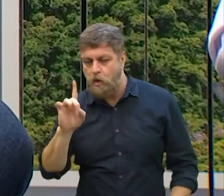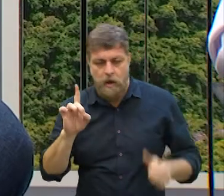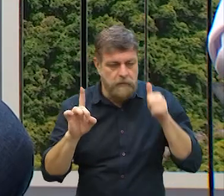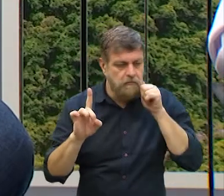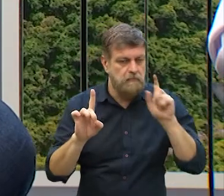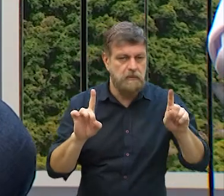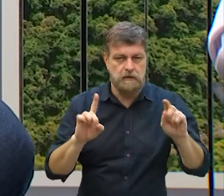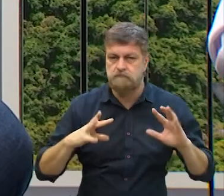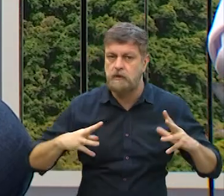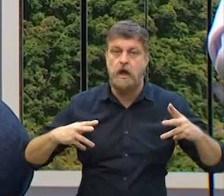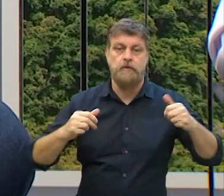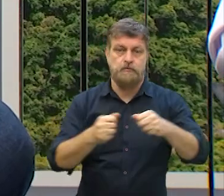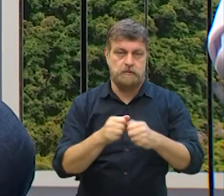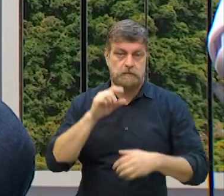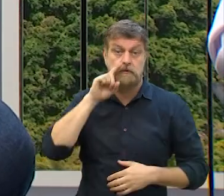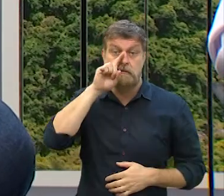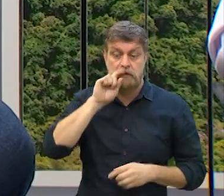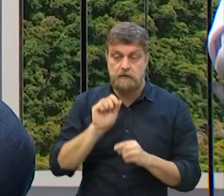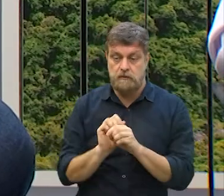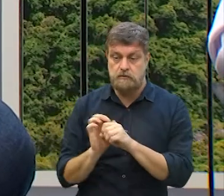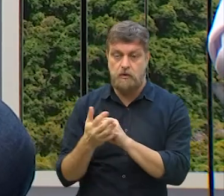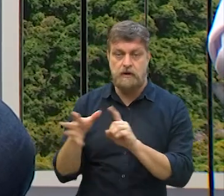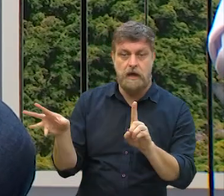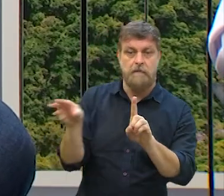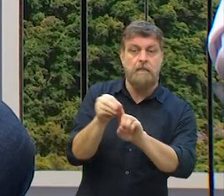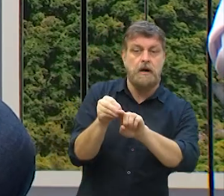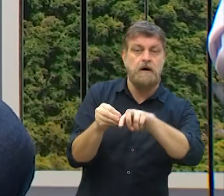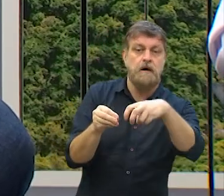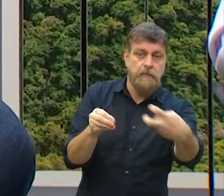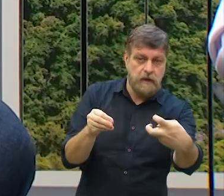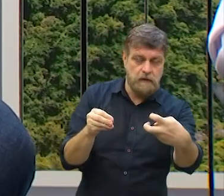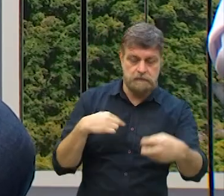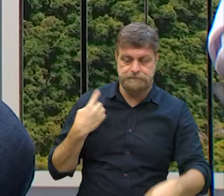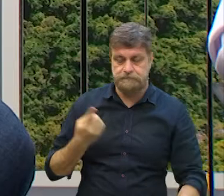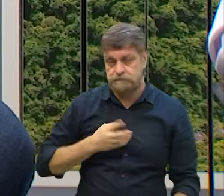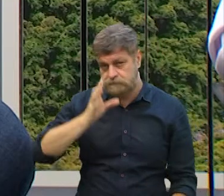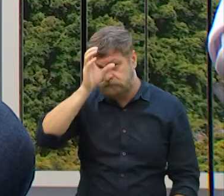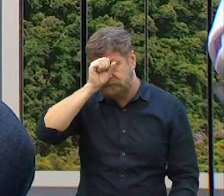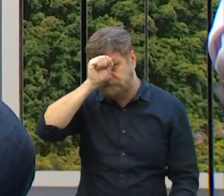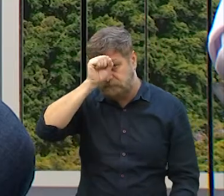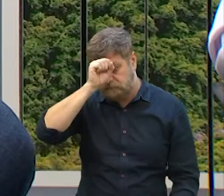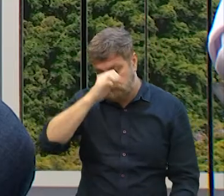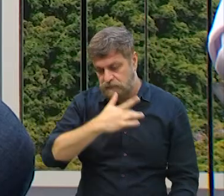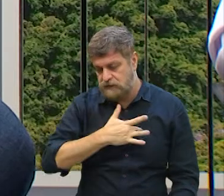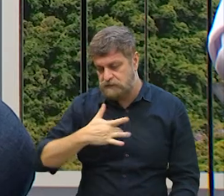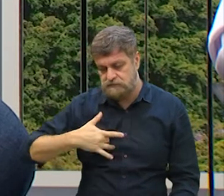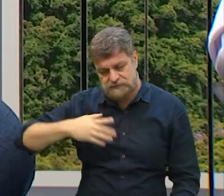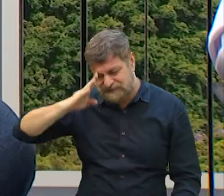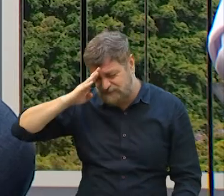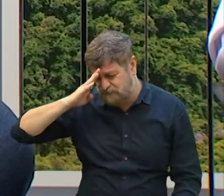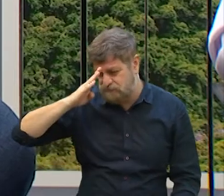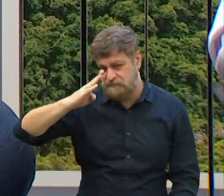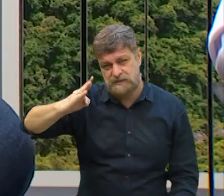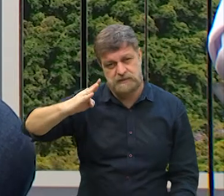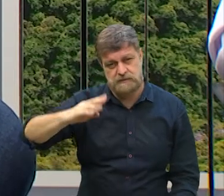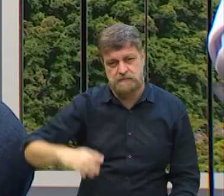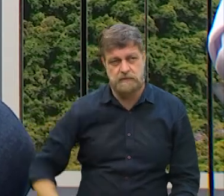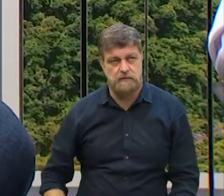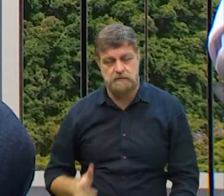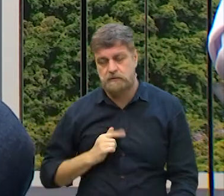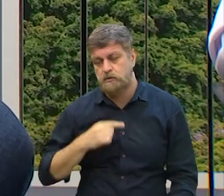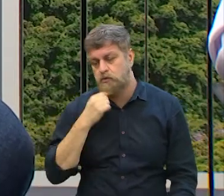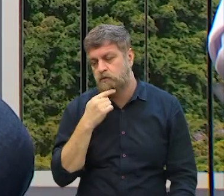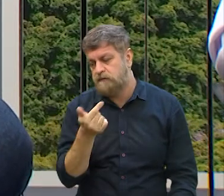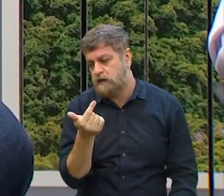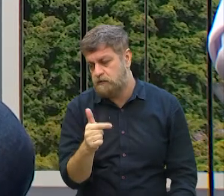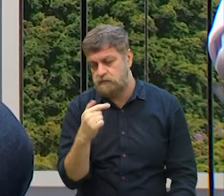e a mulher, enfim. Eu acho que o que fica de lição é que a saúde é o bem maior, independente de qualquer coisa,